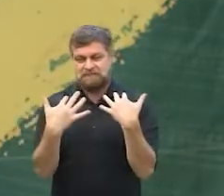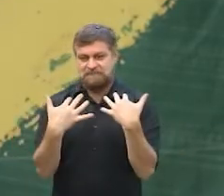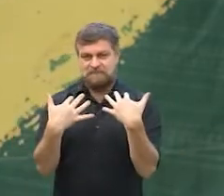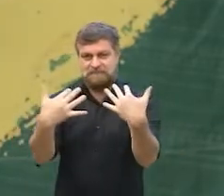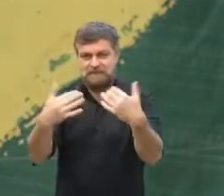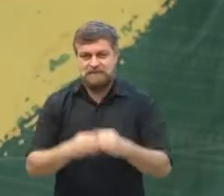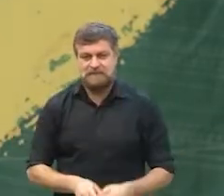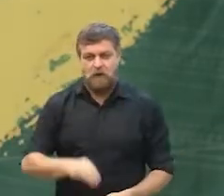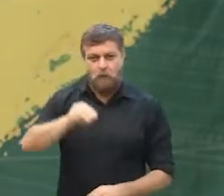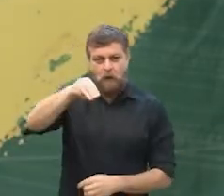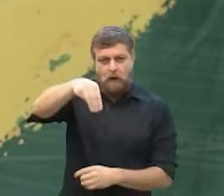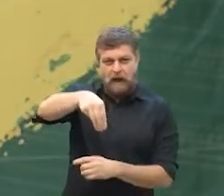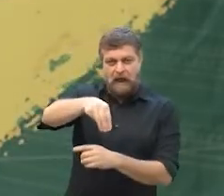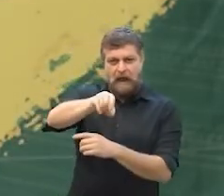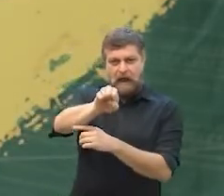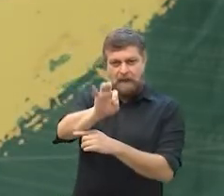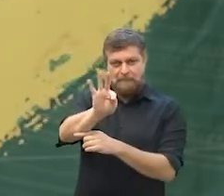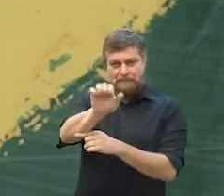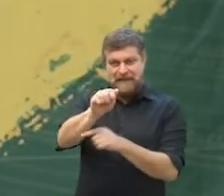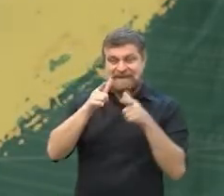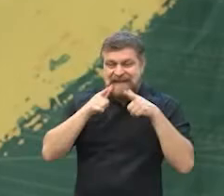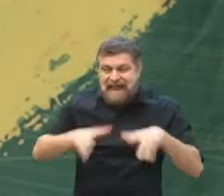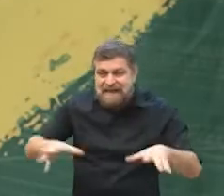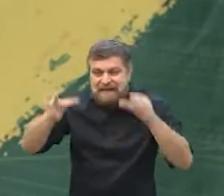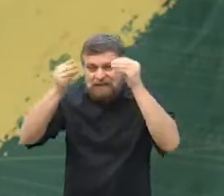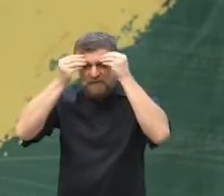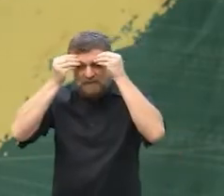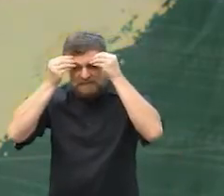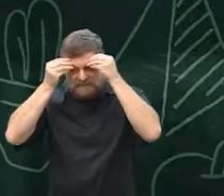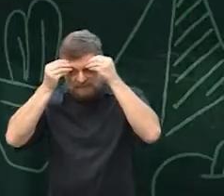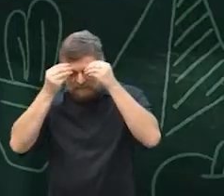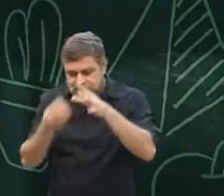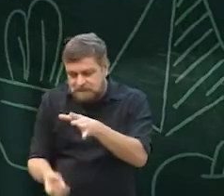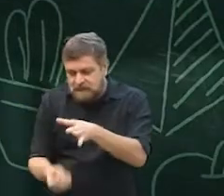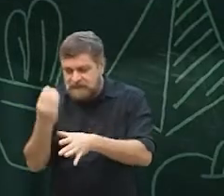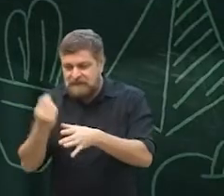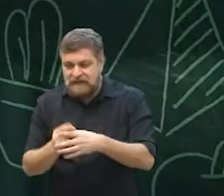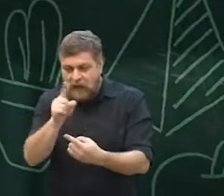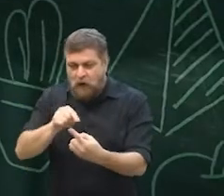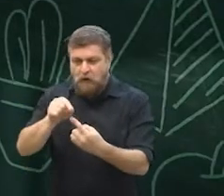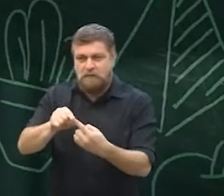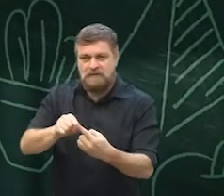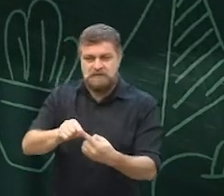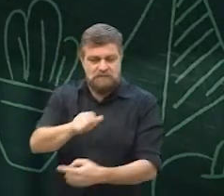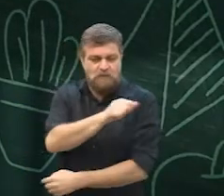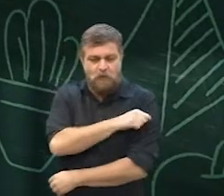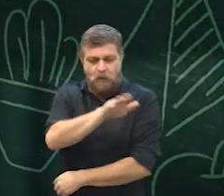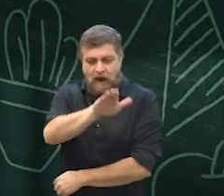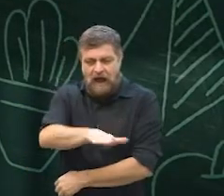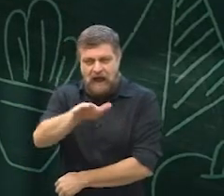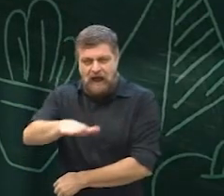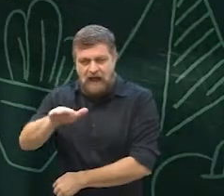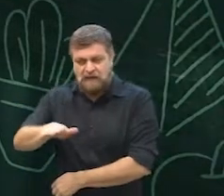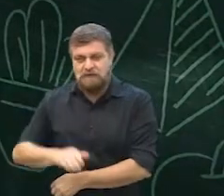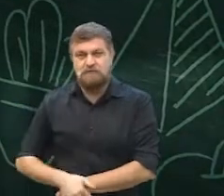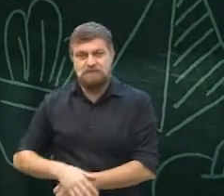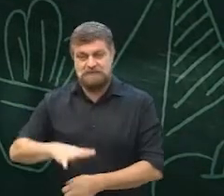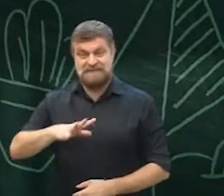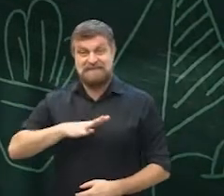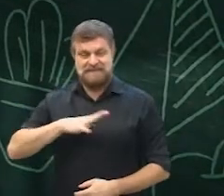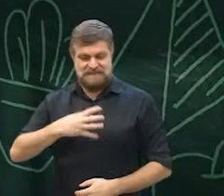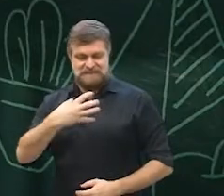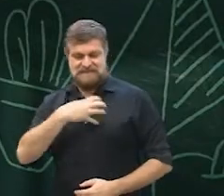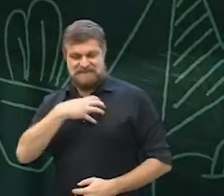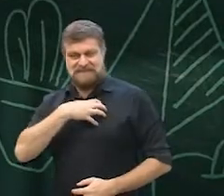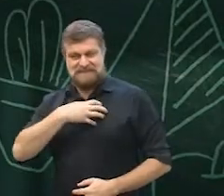em metalinguagem, um livro que foi feito para os alunos, não é, aí de Salvador e do Brasil inteiro,